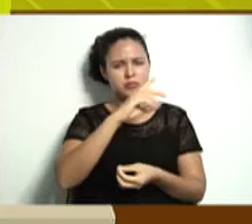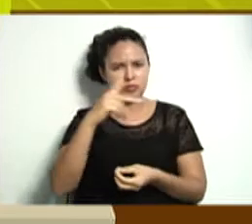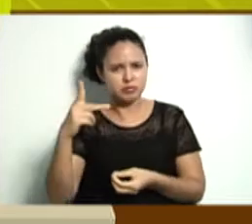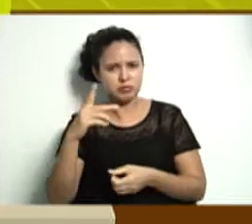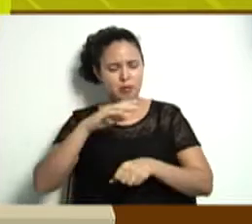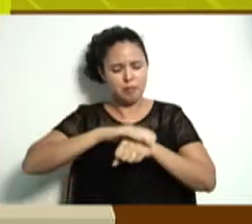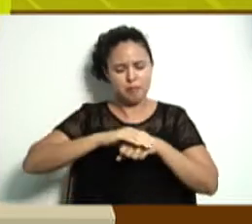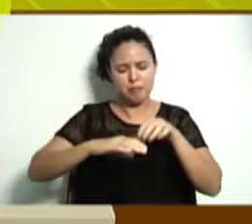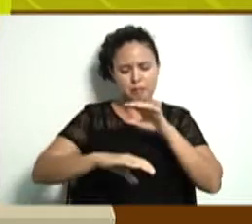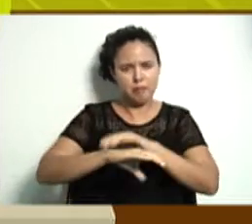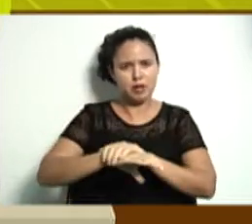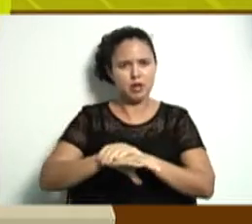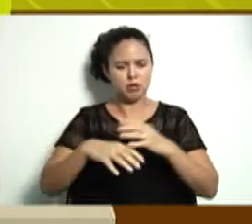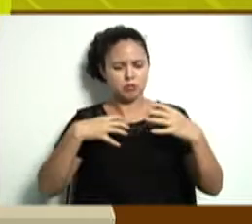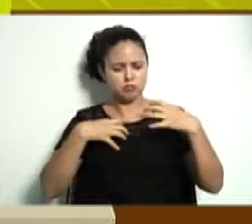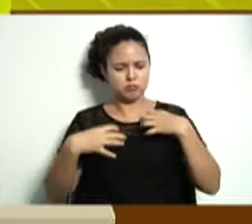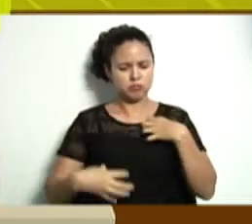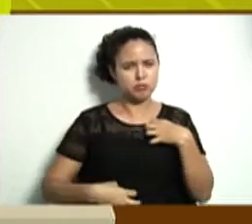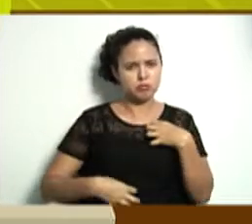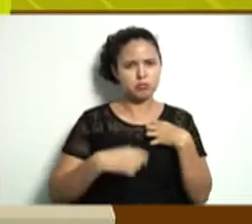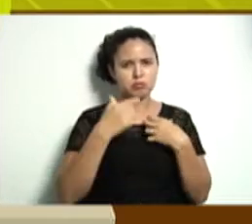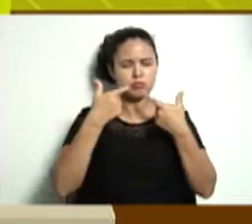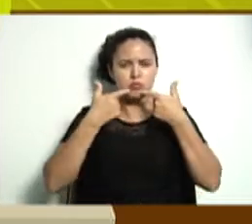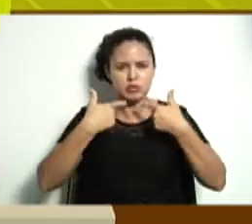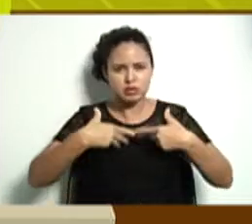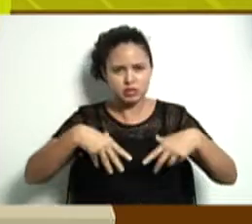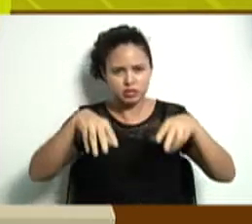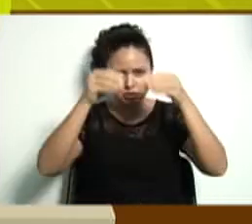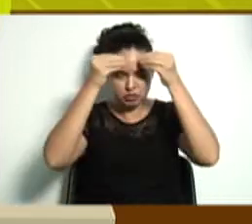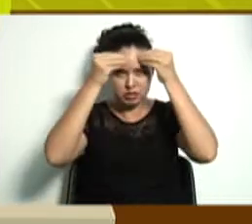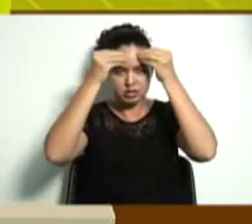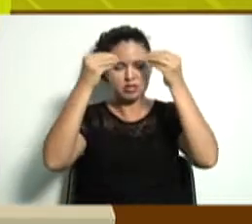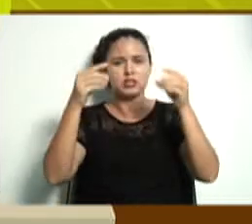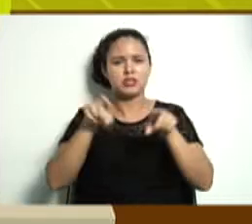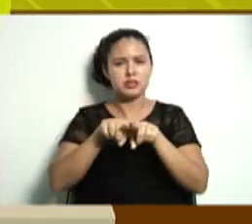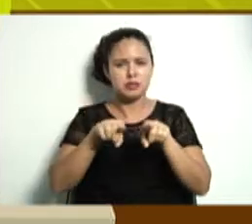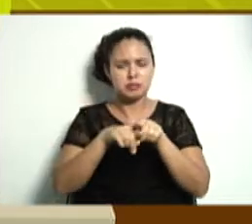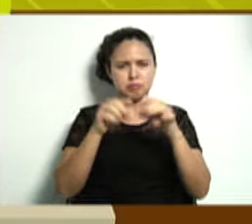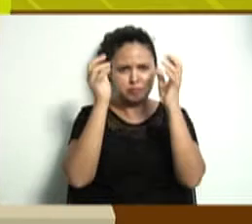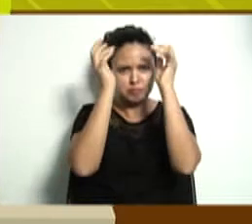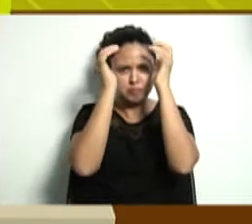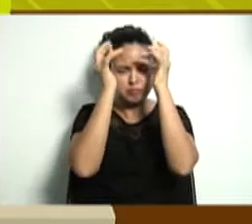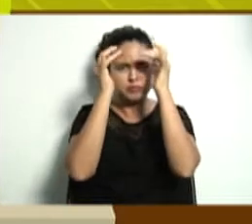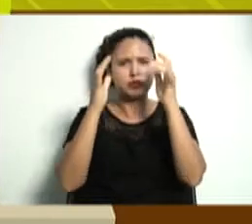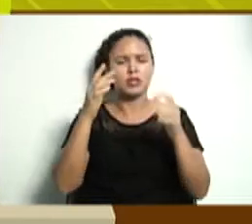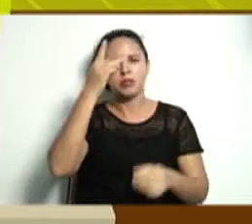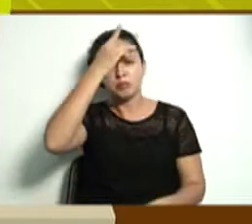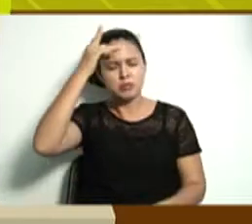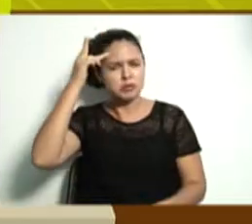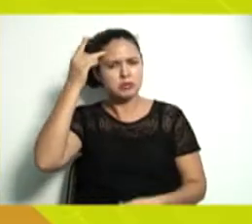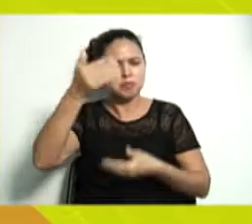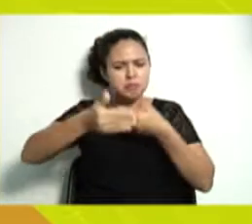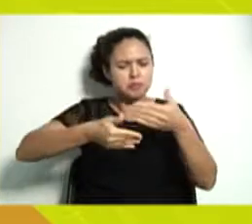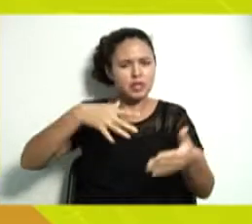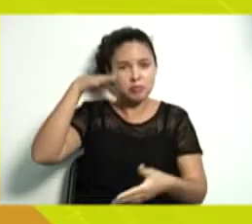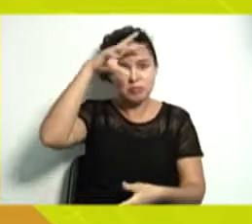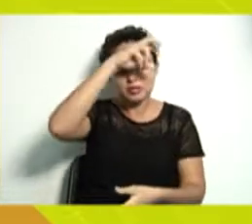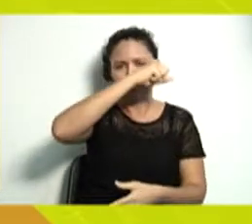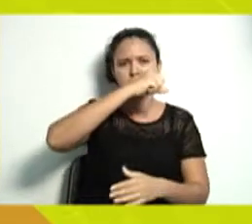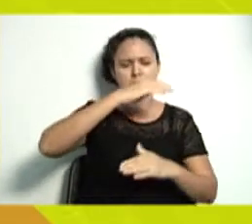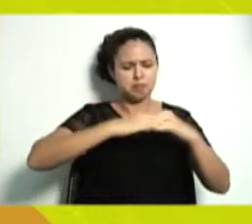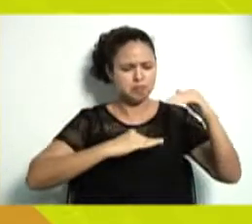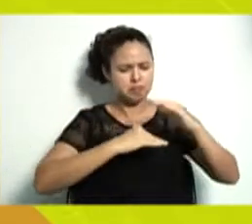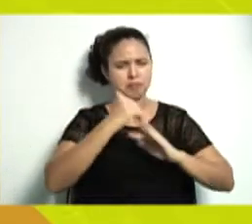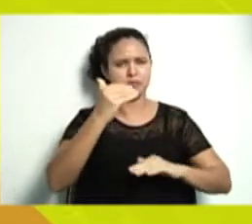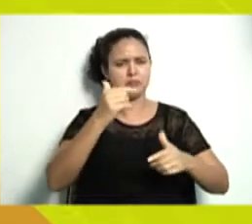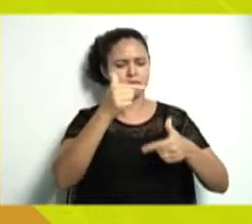mão, dos órgãos, da linguagem e do cérebro, os homens foram aprendendo a executar operações mais complexas? Tech, até